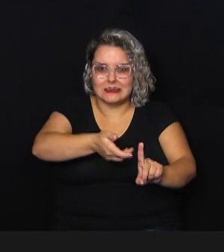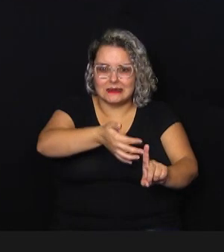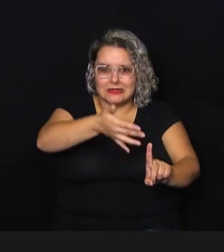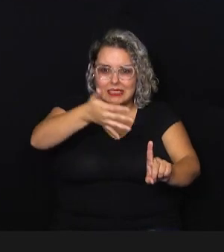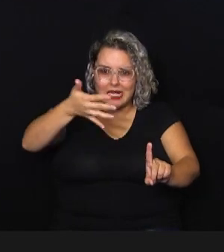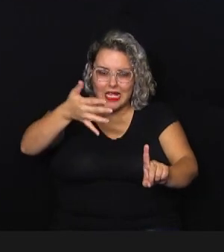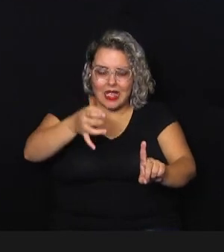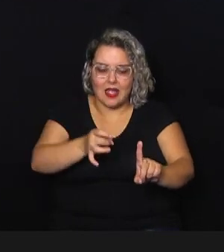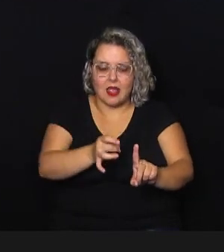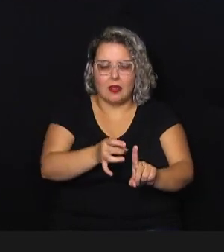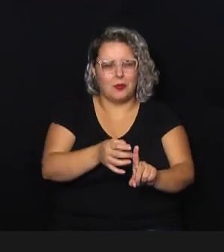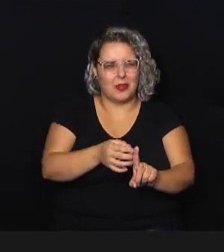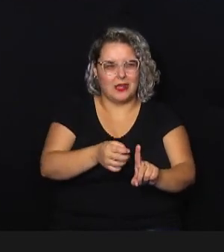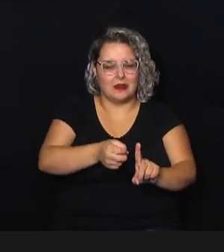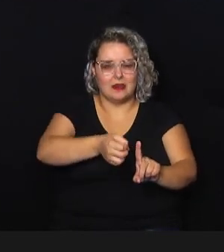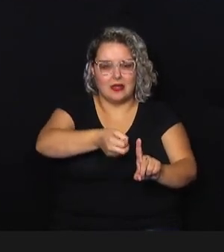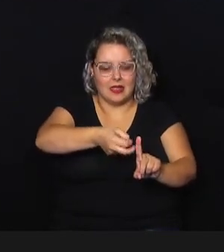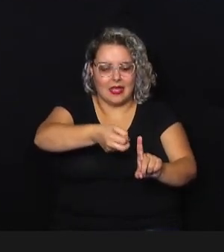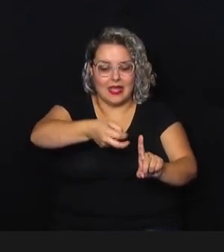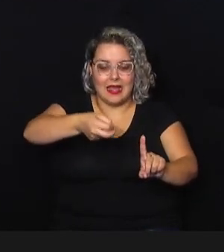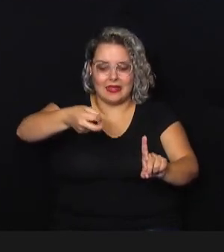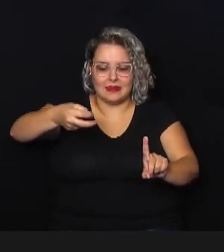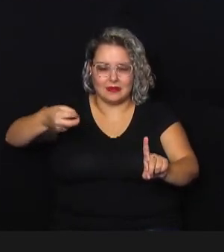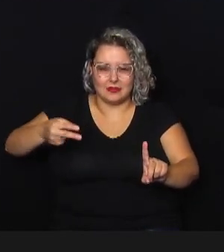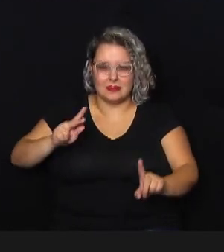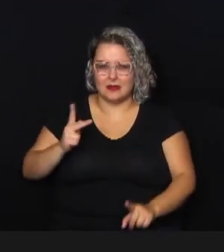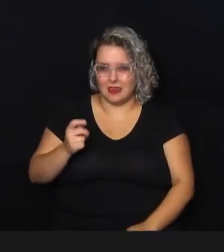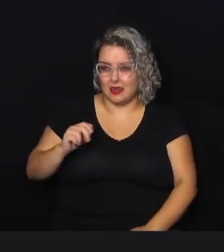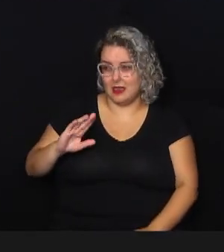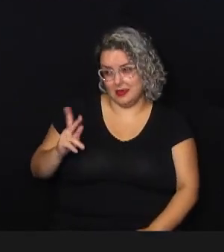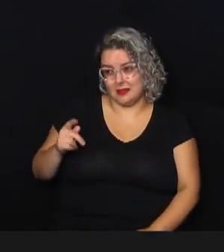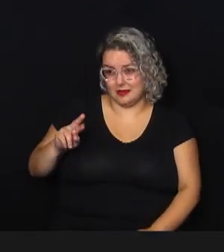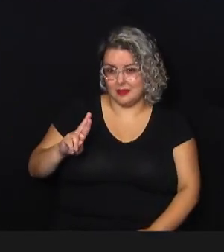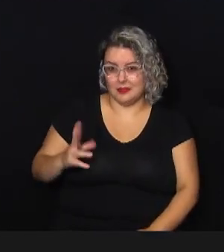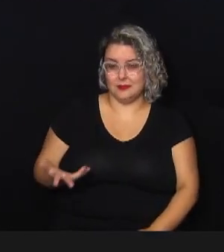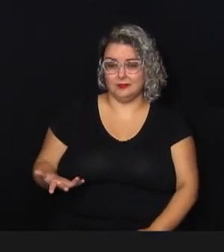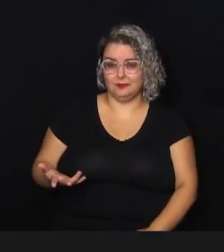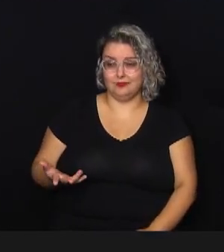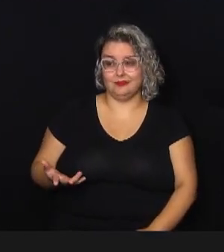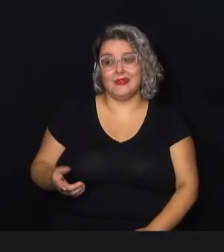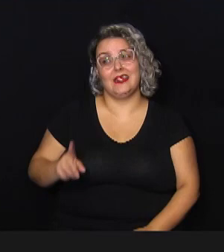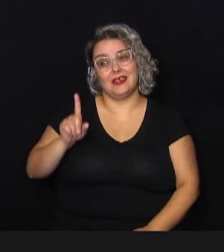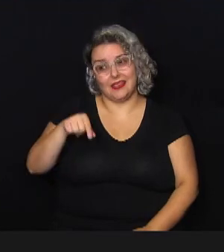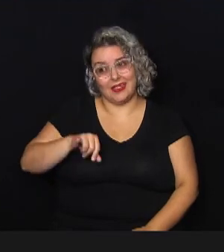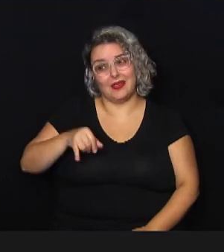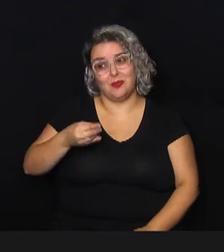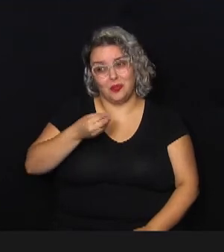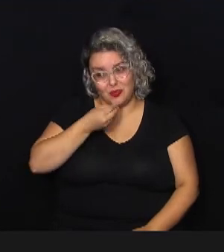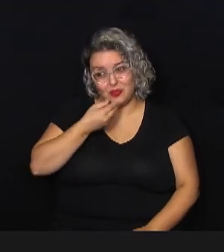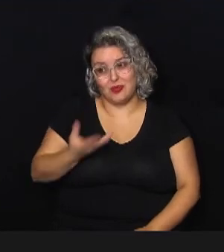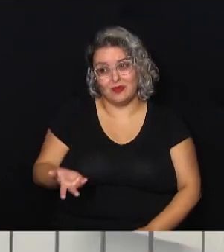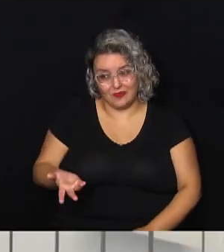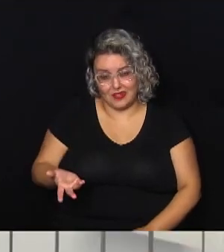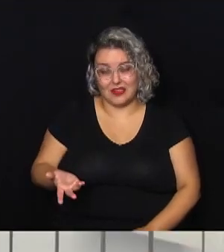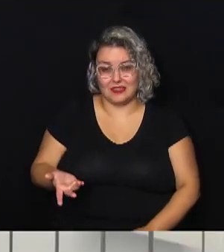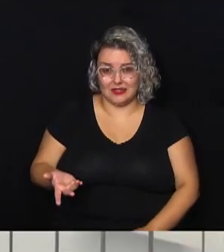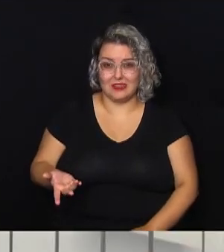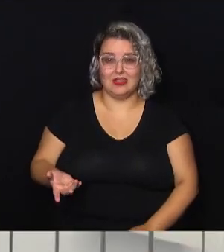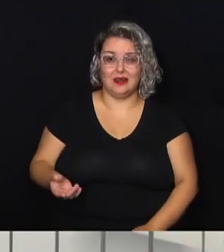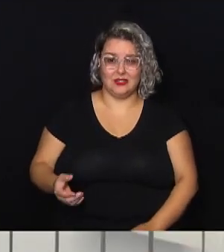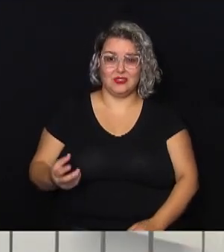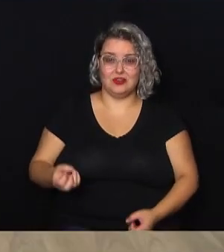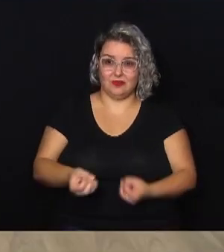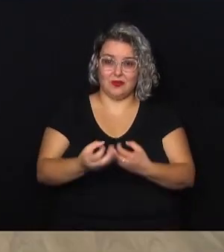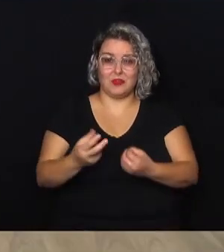ponte para criar problemas para terceiros. E você muitas vezes não sabe disso. Então tá aí o perigo, né, que o Rodrigo está dizendo